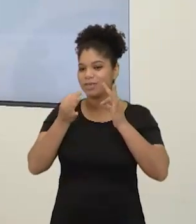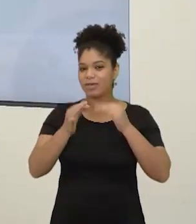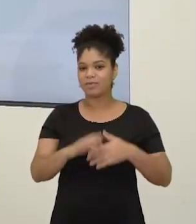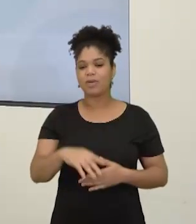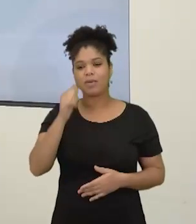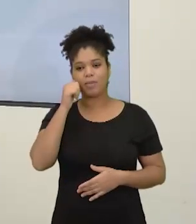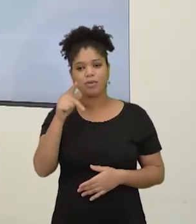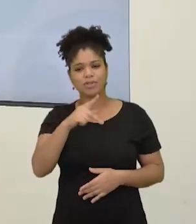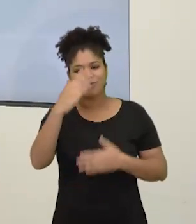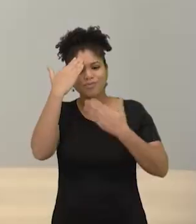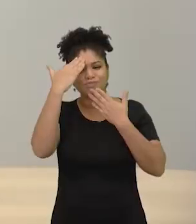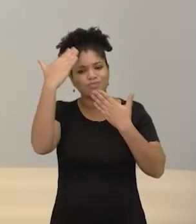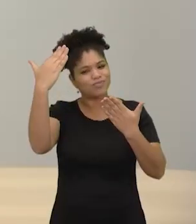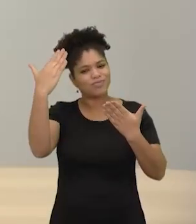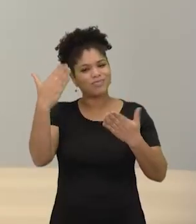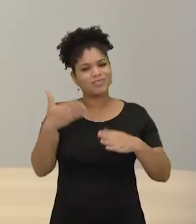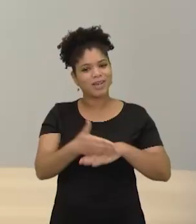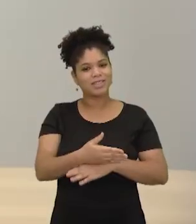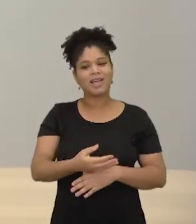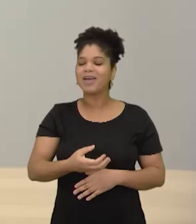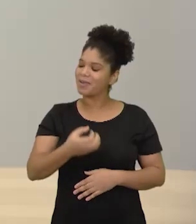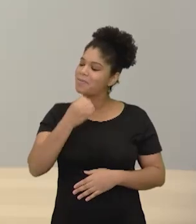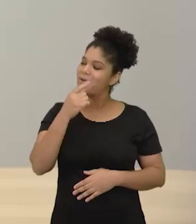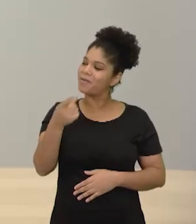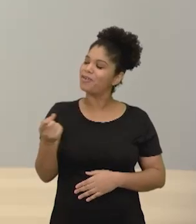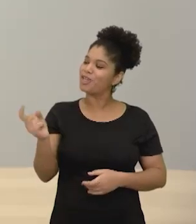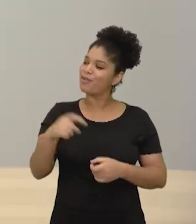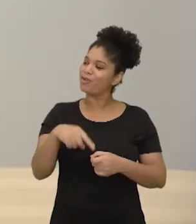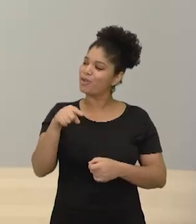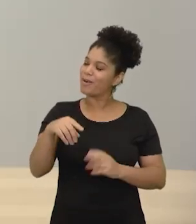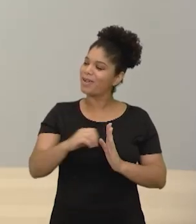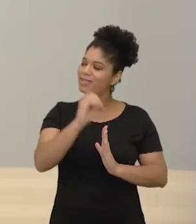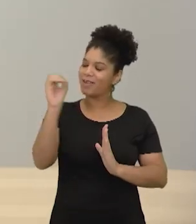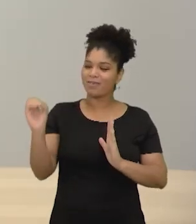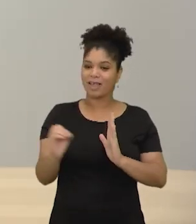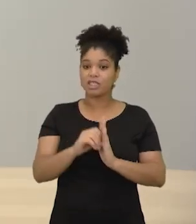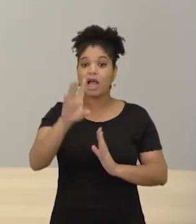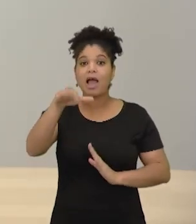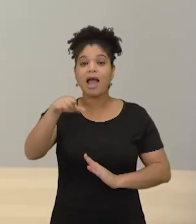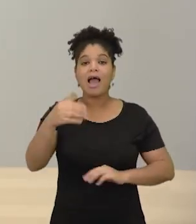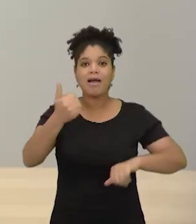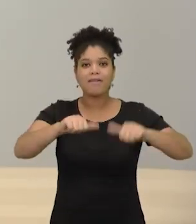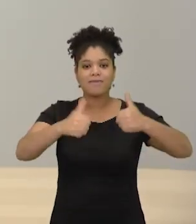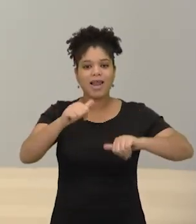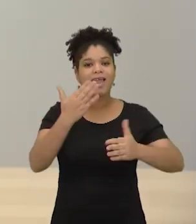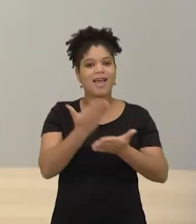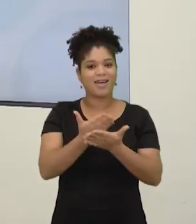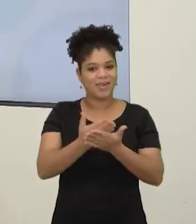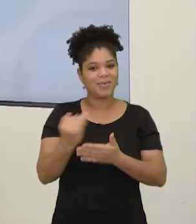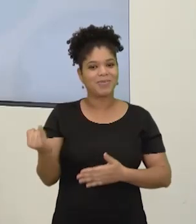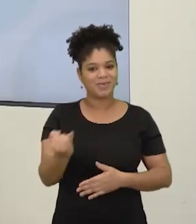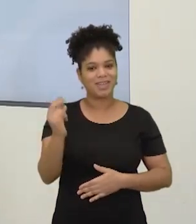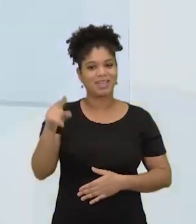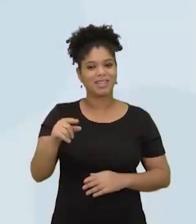Professora Tayana, muito obrigado. Obrigada por ter Bom retorno aqui. E vamos de aula. E até a próxima. Avaliem a nossa aula. Tá aí o